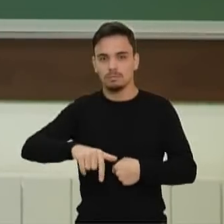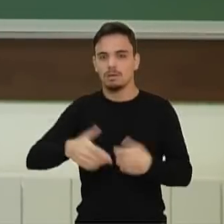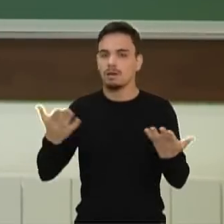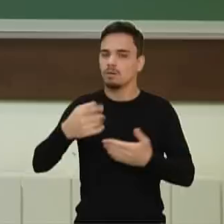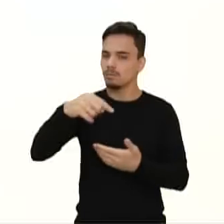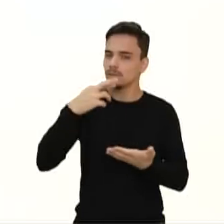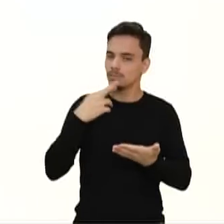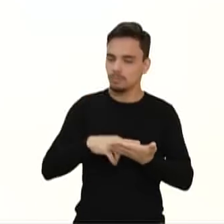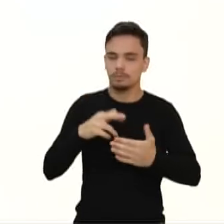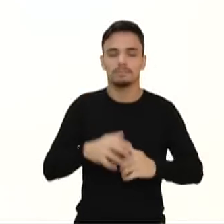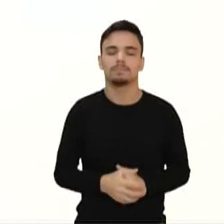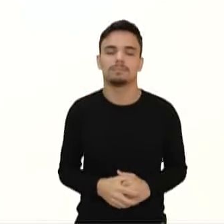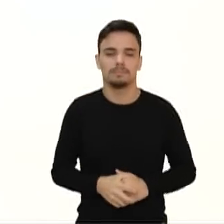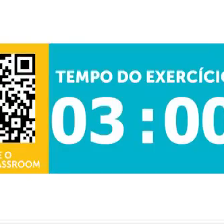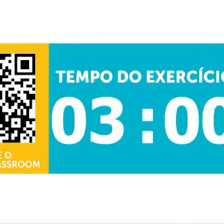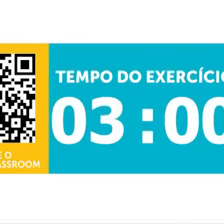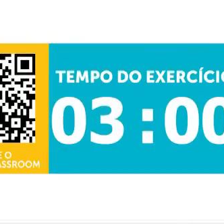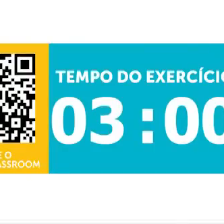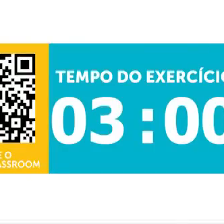vocês agora.